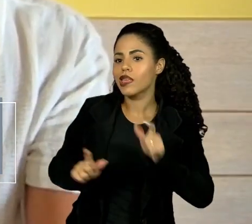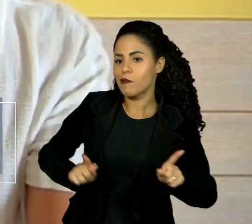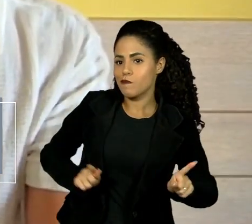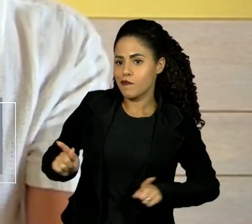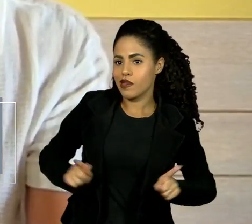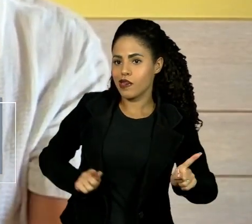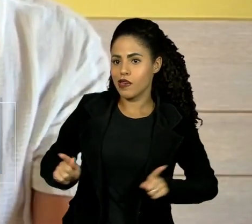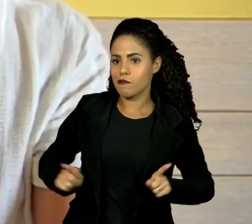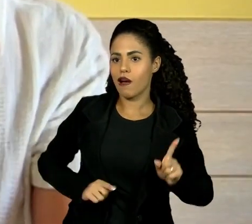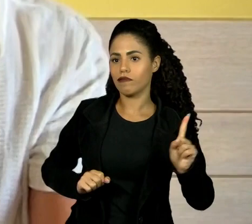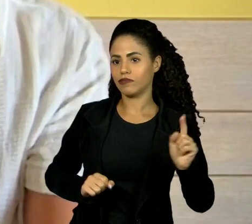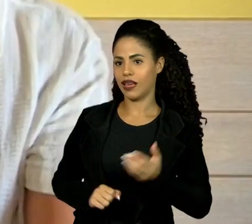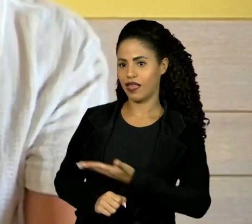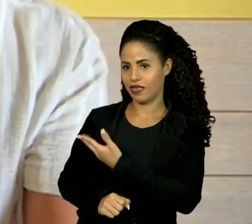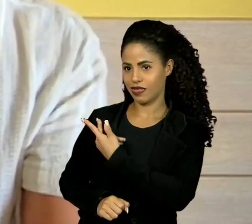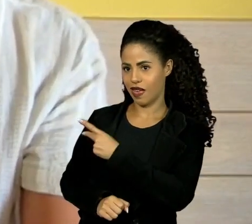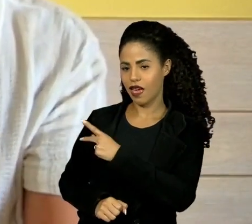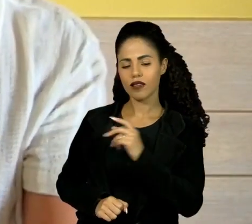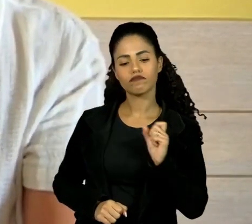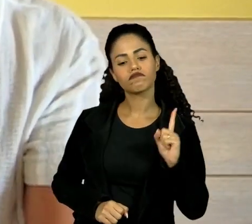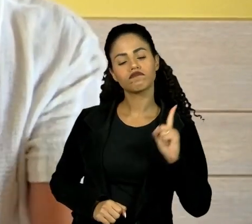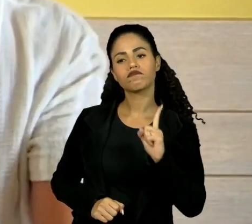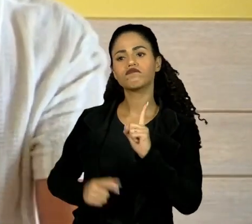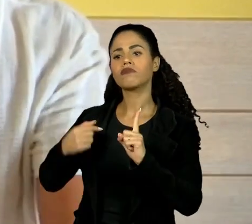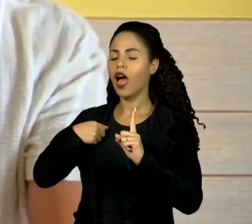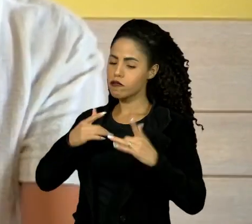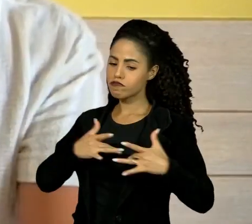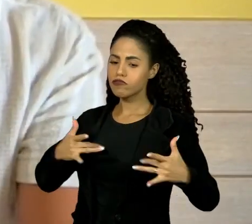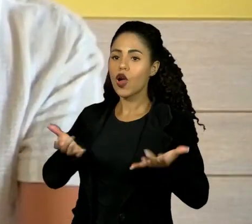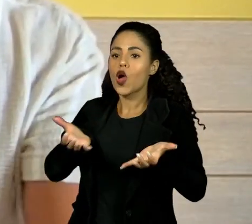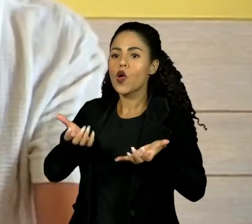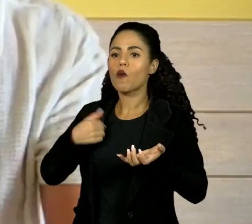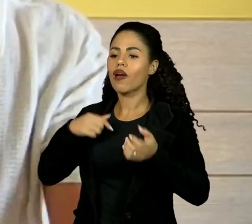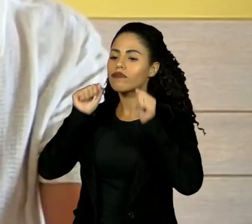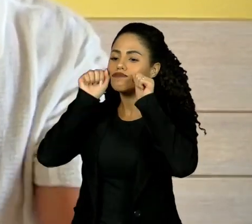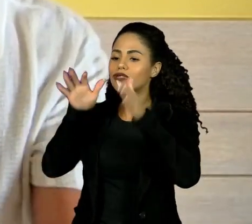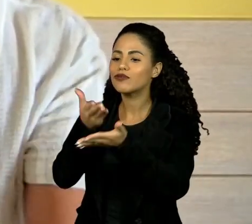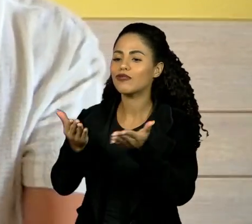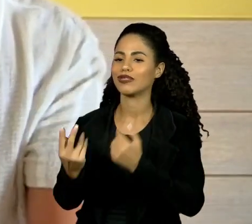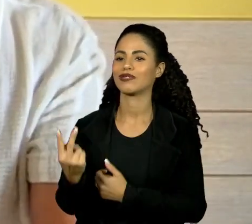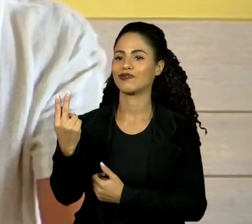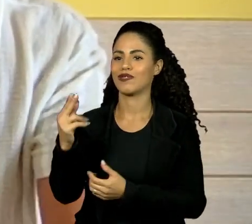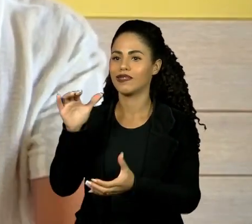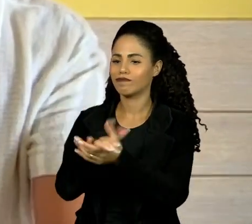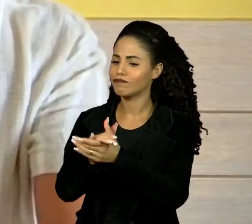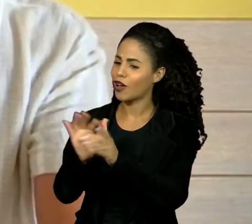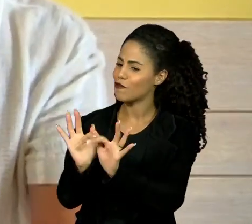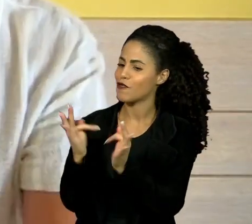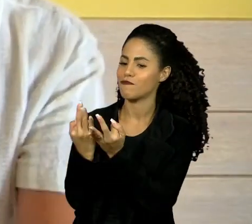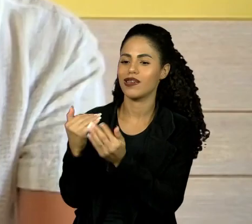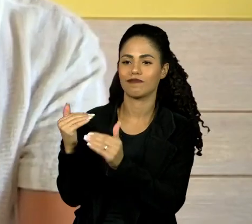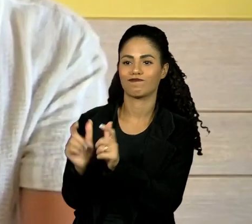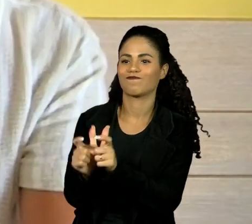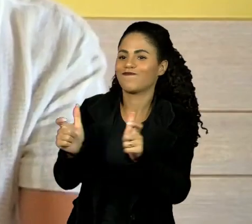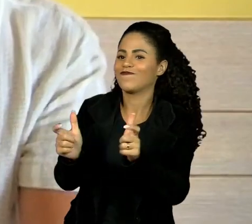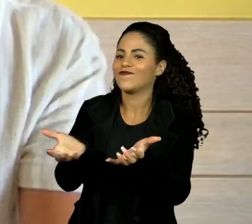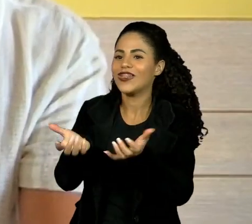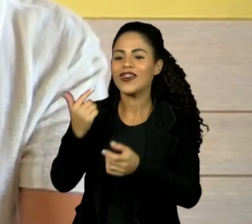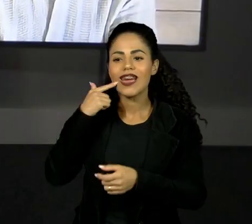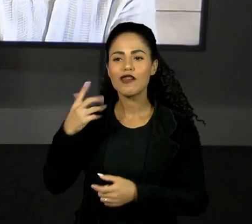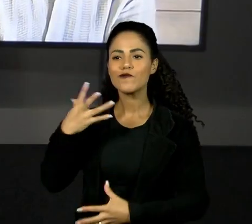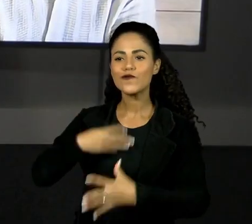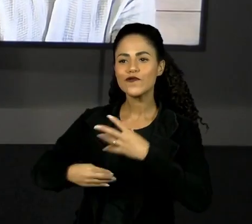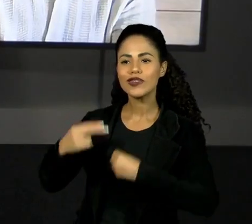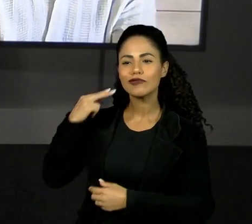tinha visto a nossa história e falou assim, não, eu quero abençoar essa família de vocês com um sonho de um